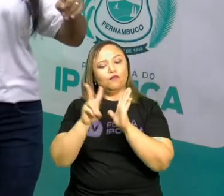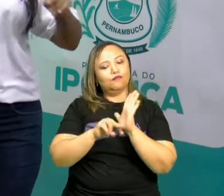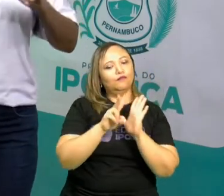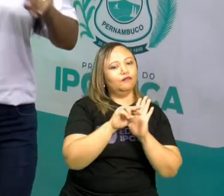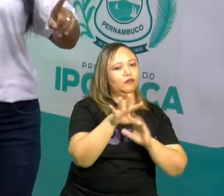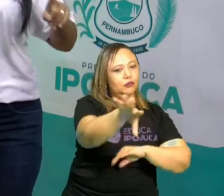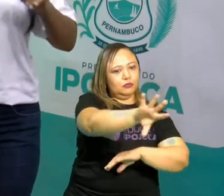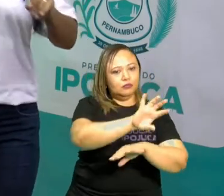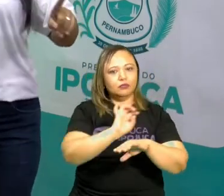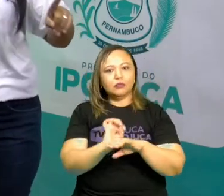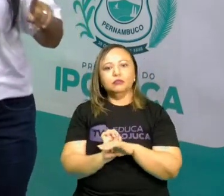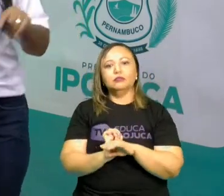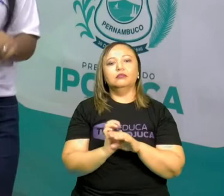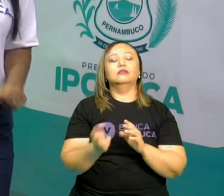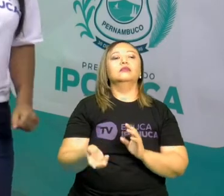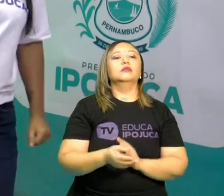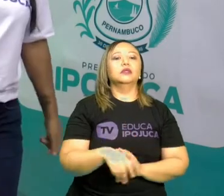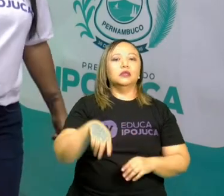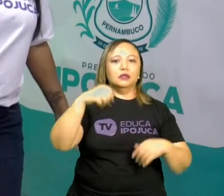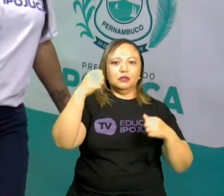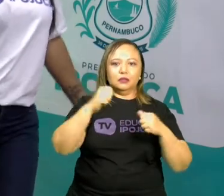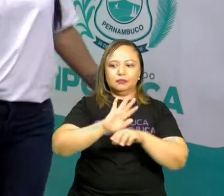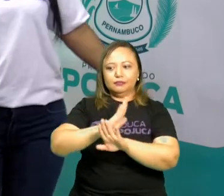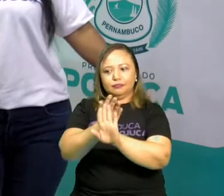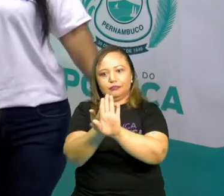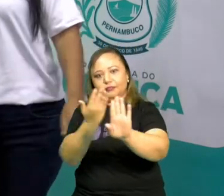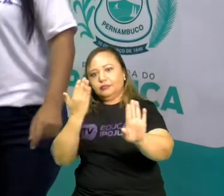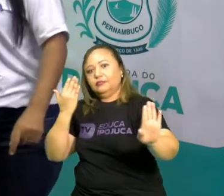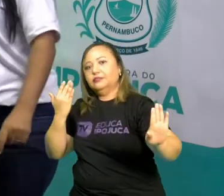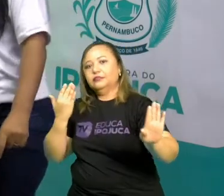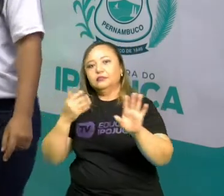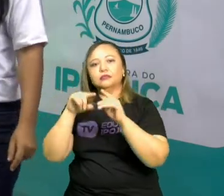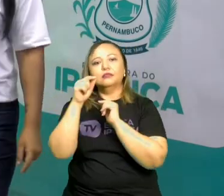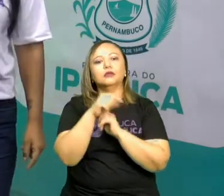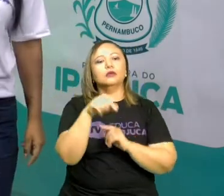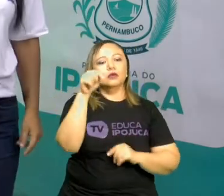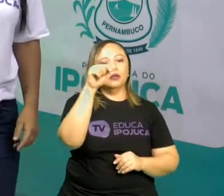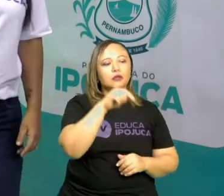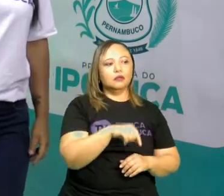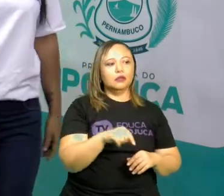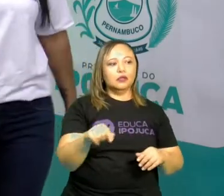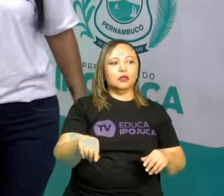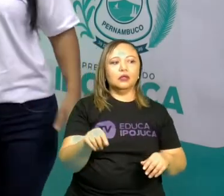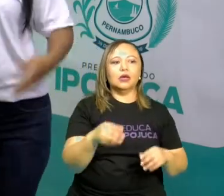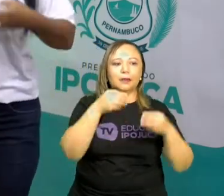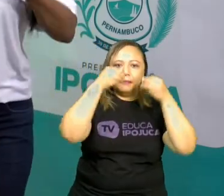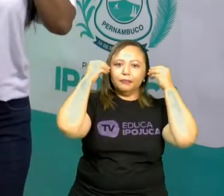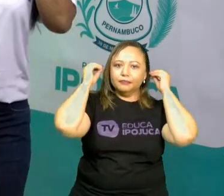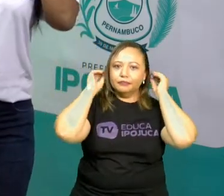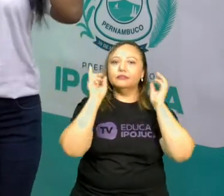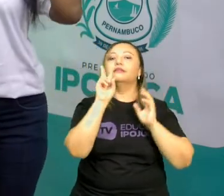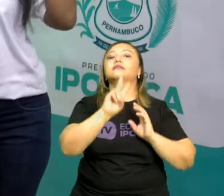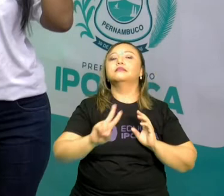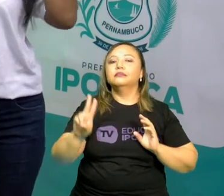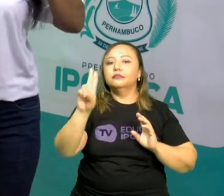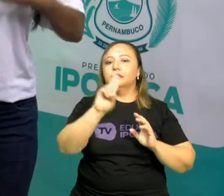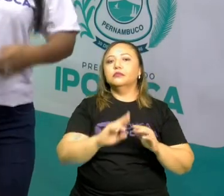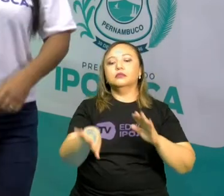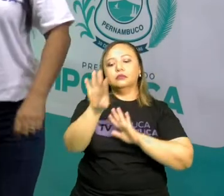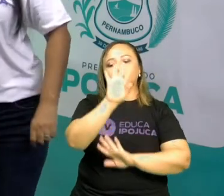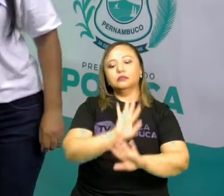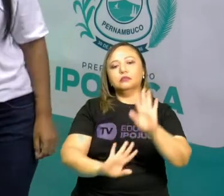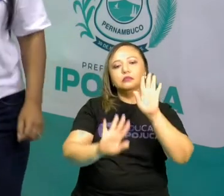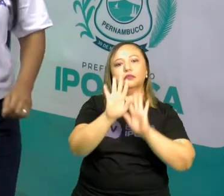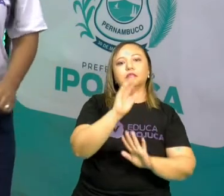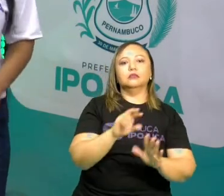te pegar. Tem que se afastar, a máscara usar, pois tem que